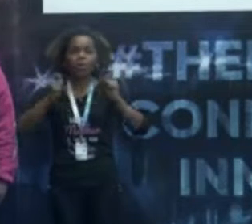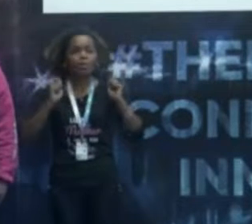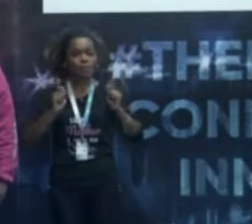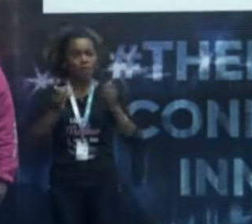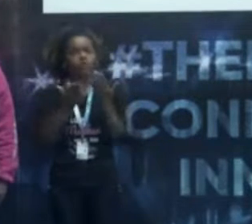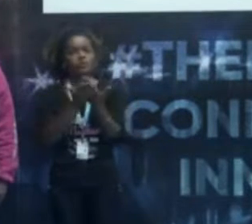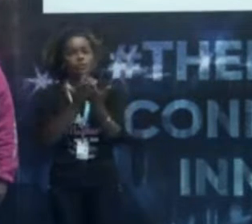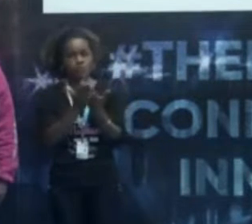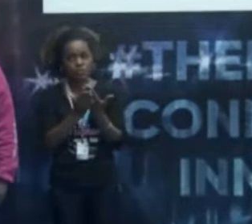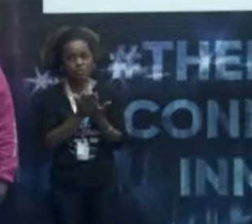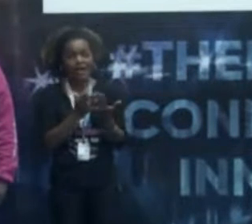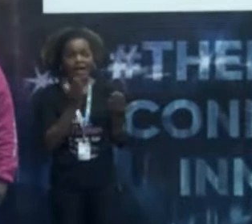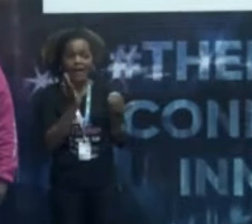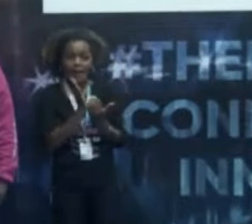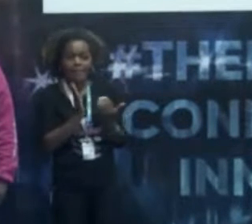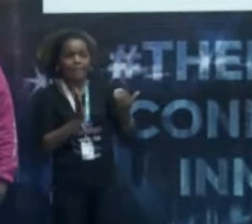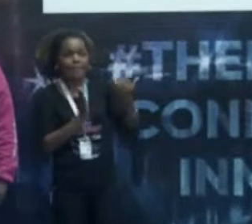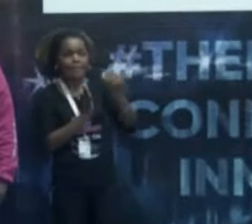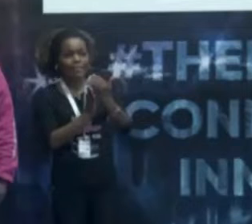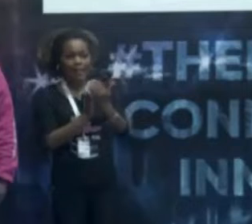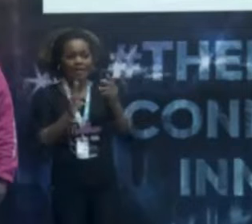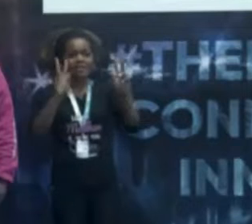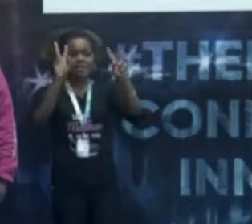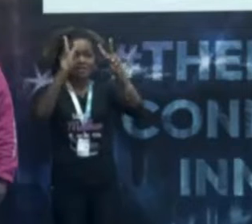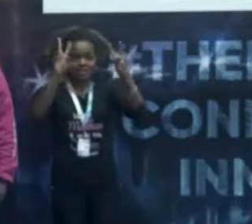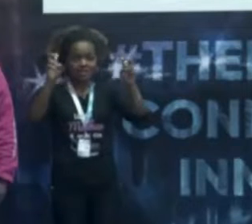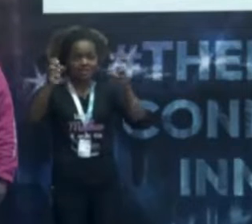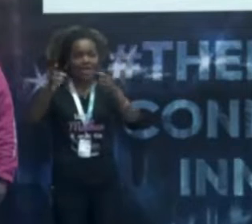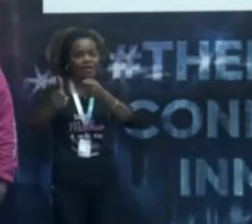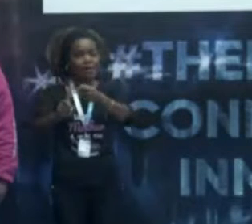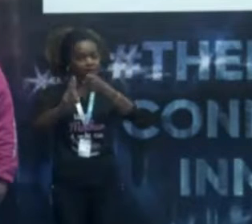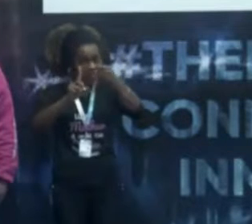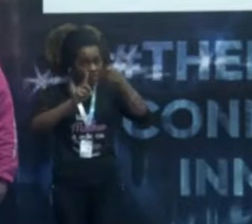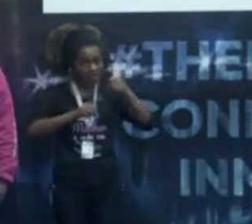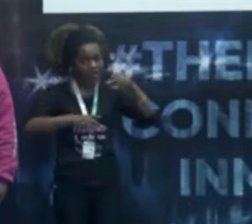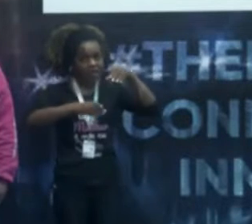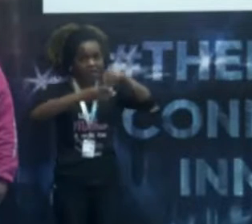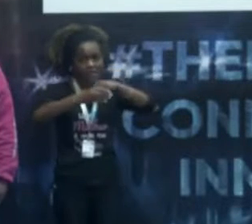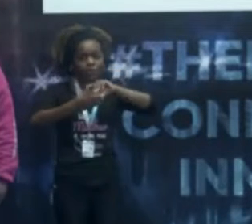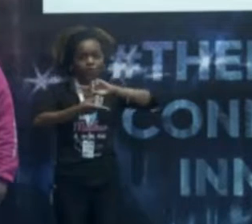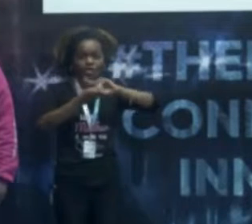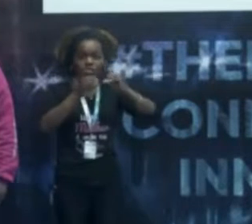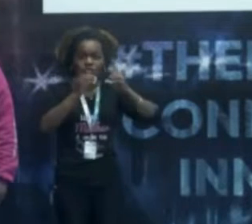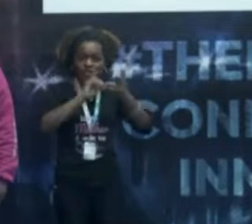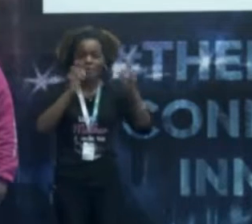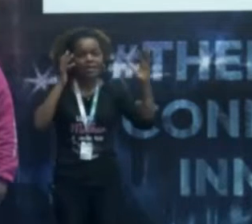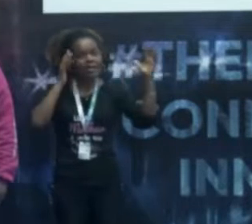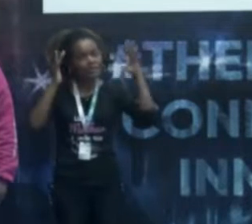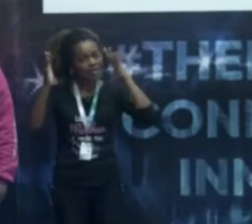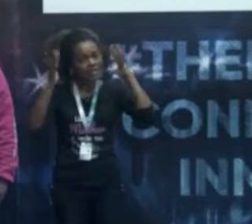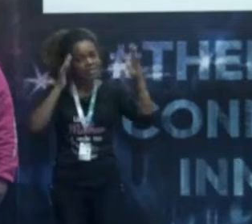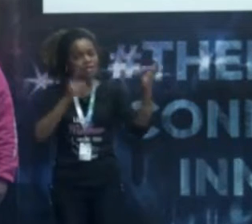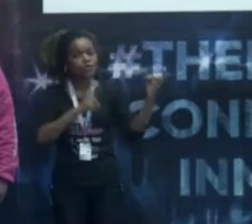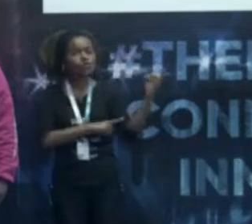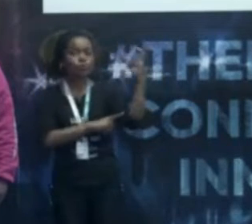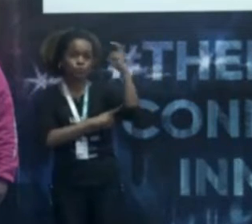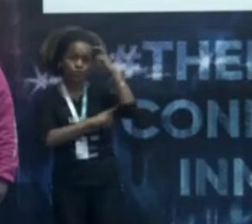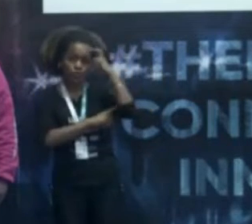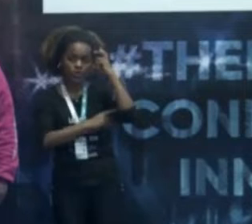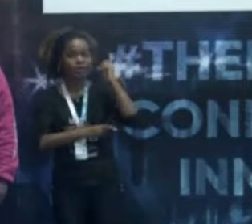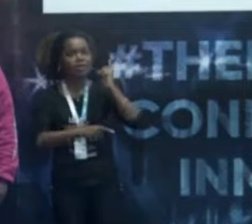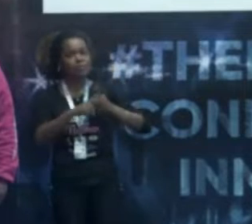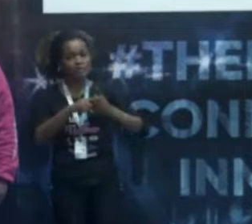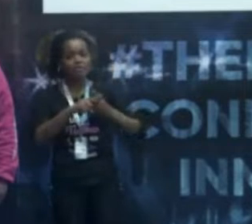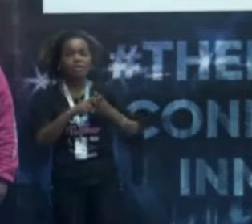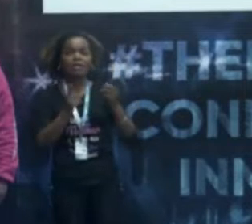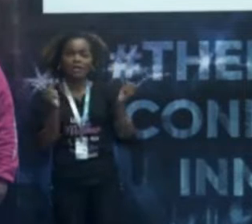tema para dentro da sua dinâmica aí de reflexões de cultura e etc., que é o tokenismo, né? Não sei